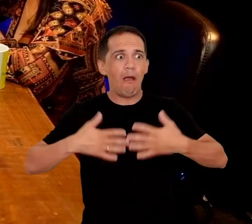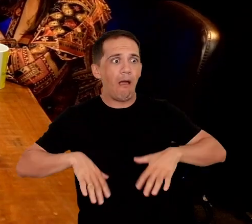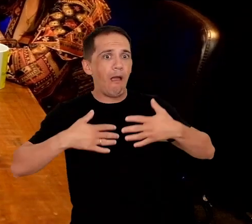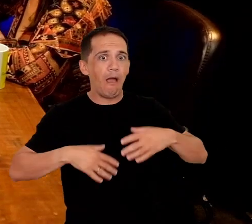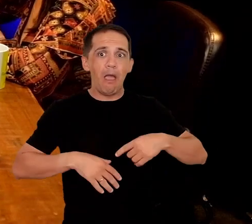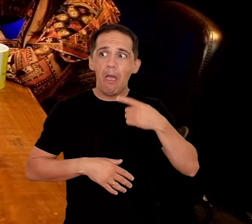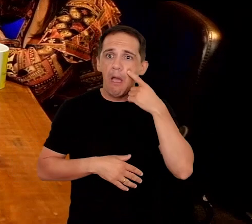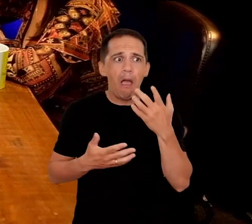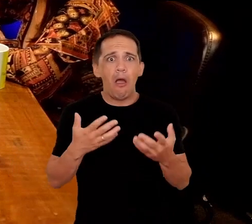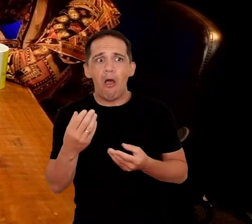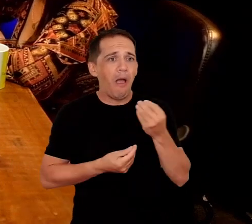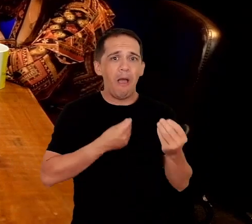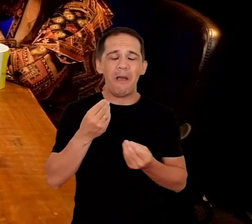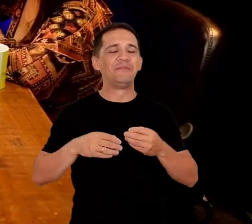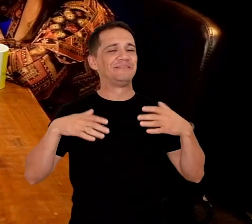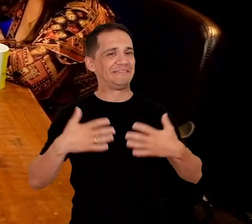isso!